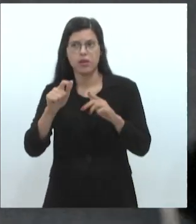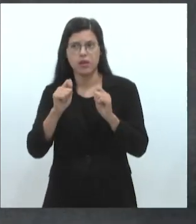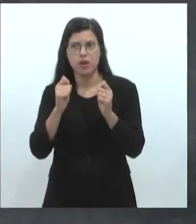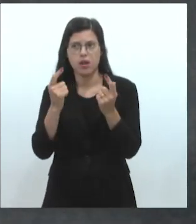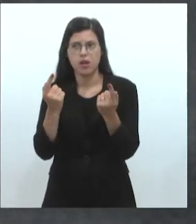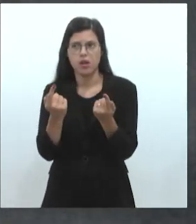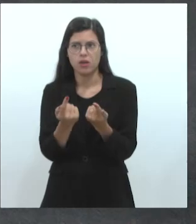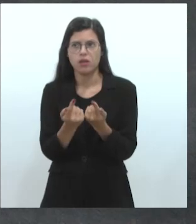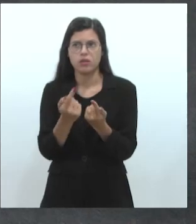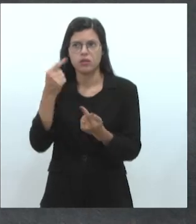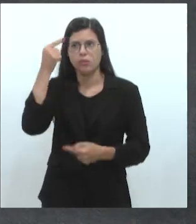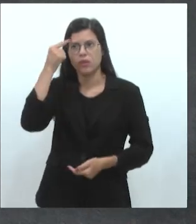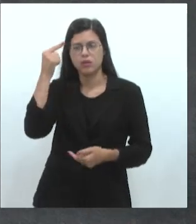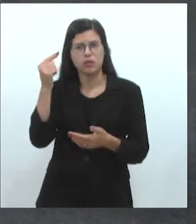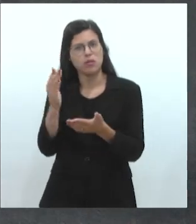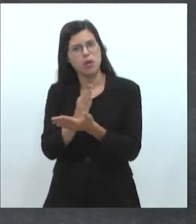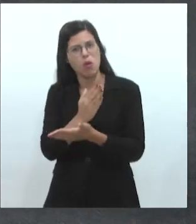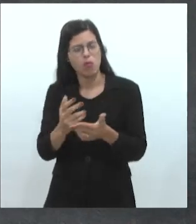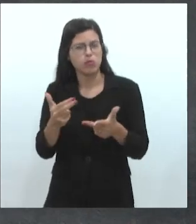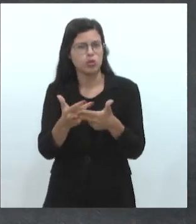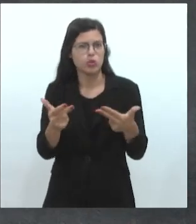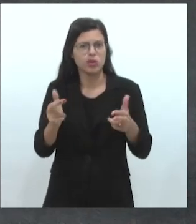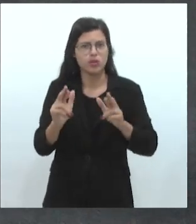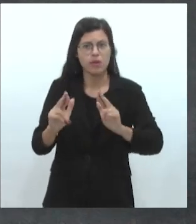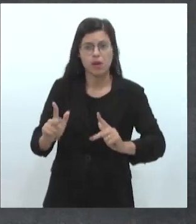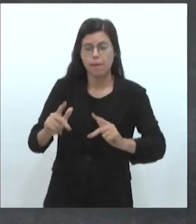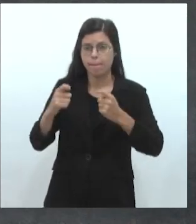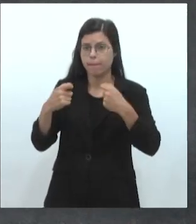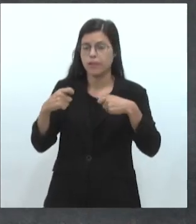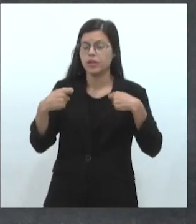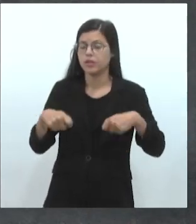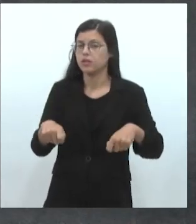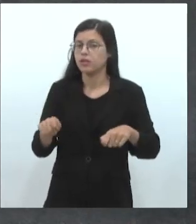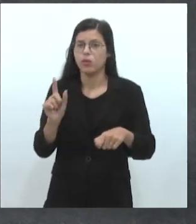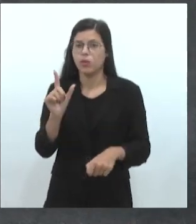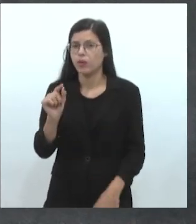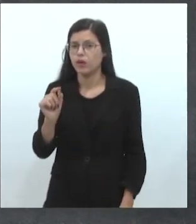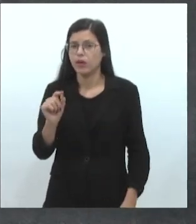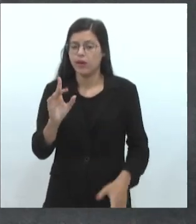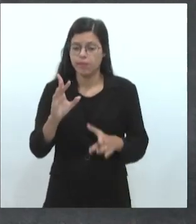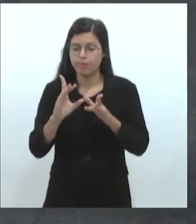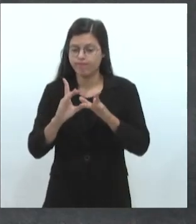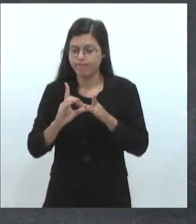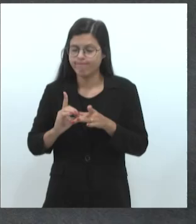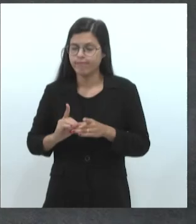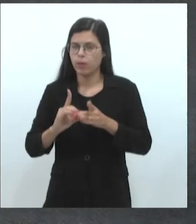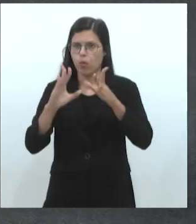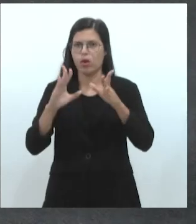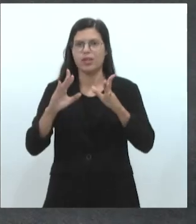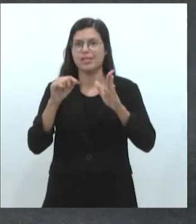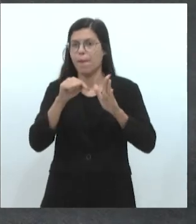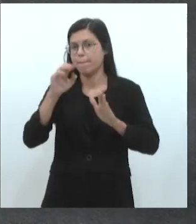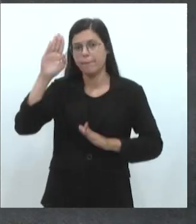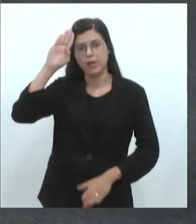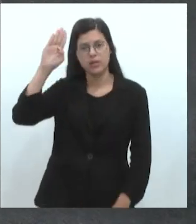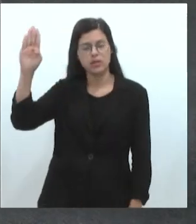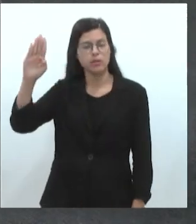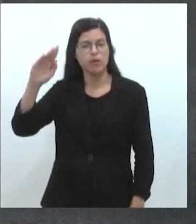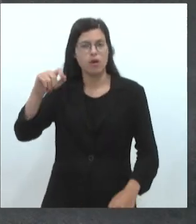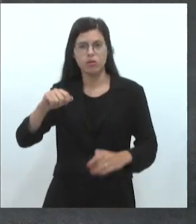alguns pontos de forma diferente, nós precisamos entender que a democracia é o ponto principal e que faz crescer